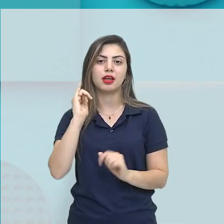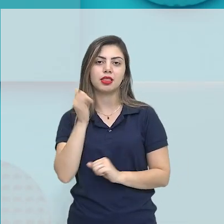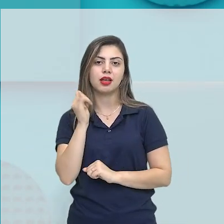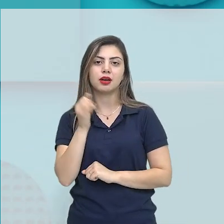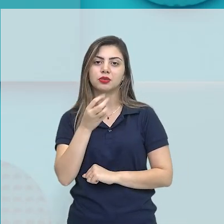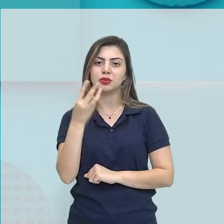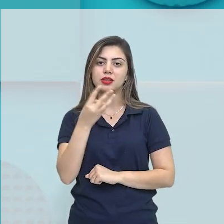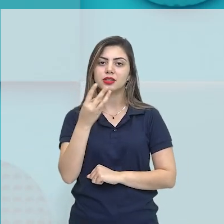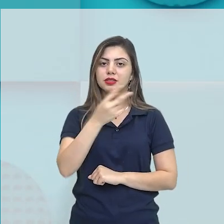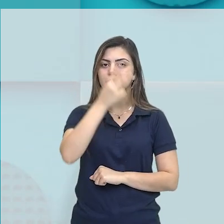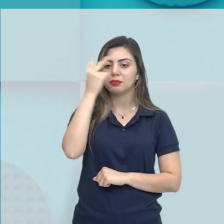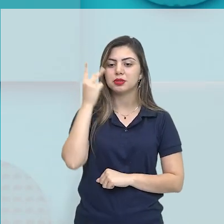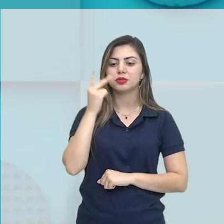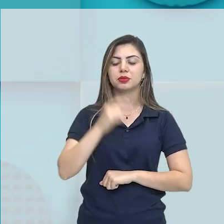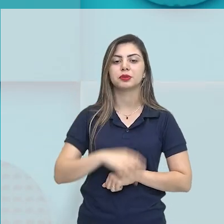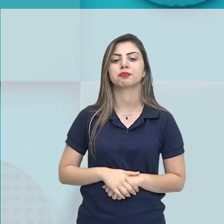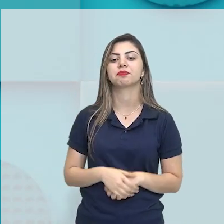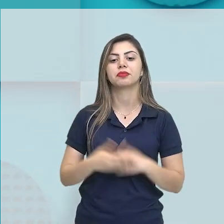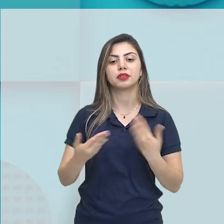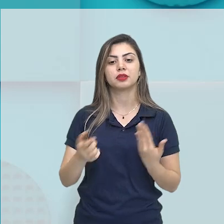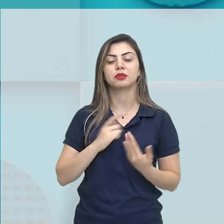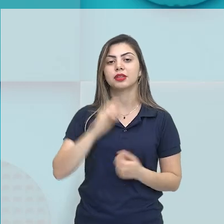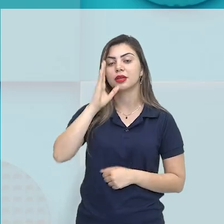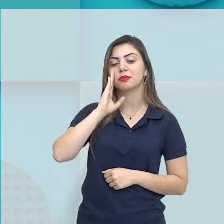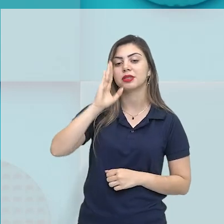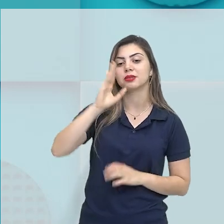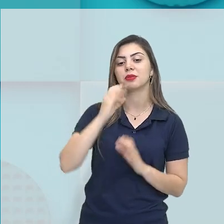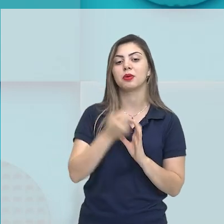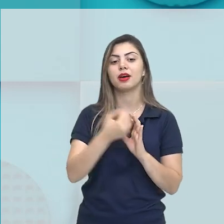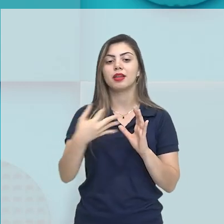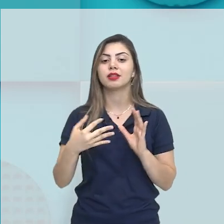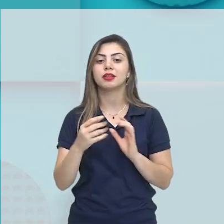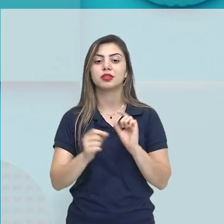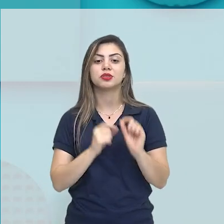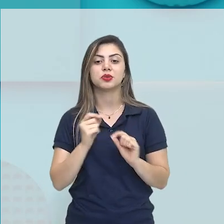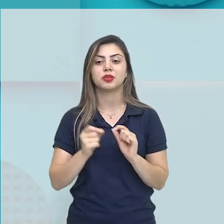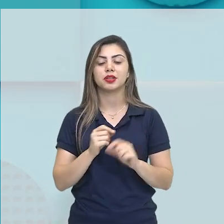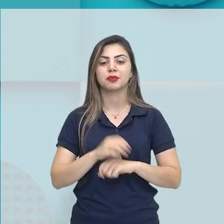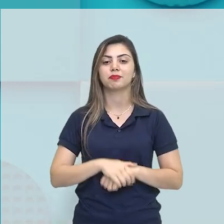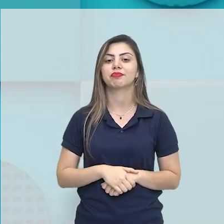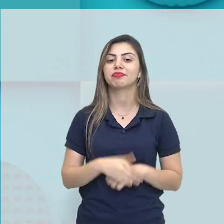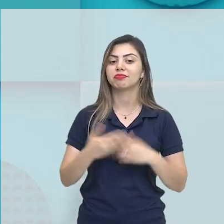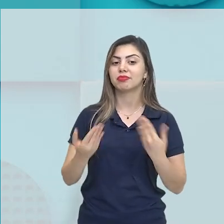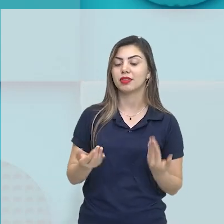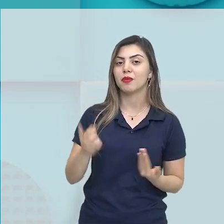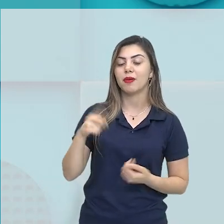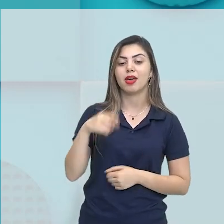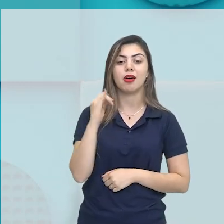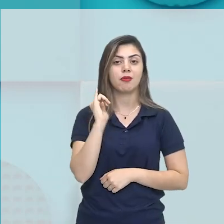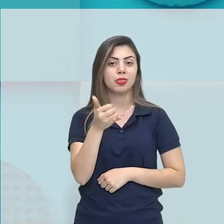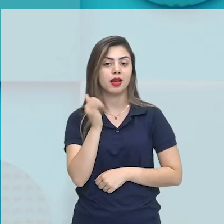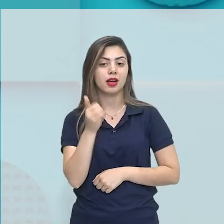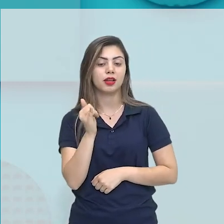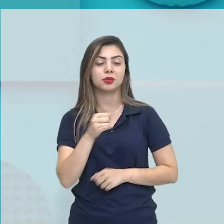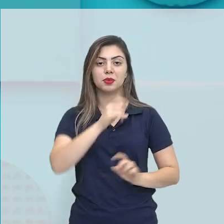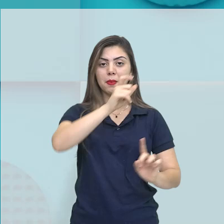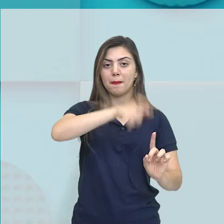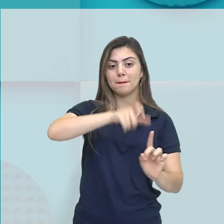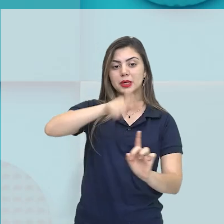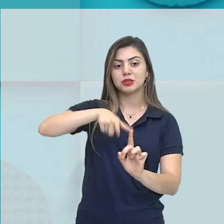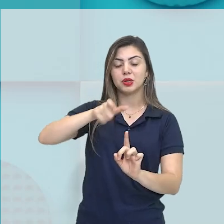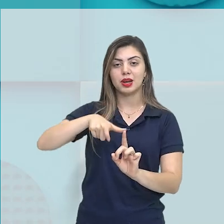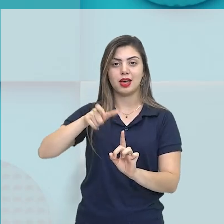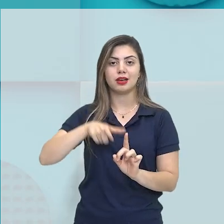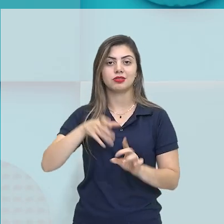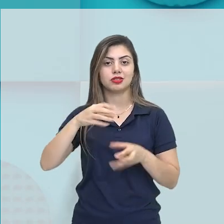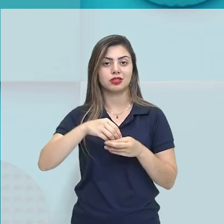pessoa. E nós temos aí as principais características. É o narrador, a personagem, que no caso